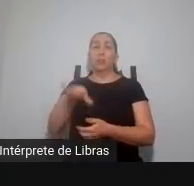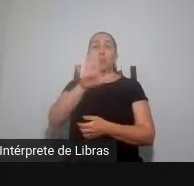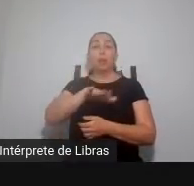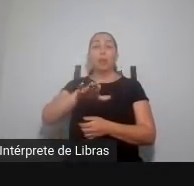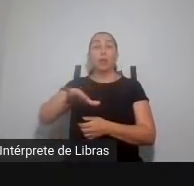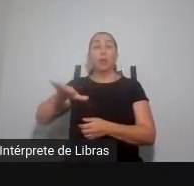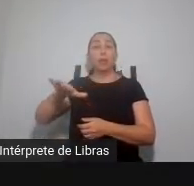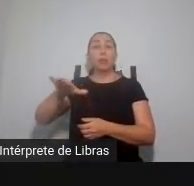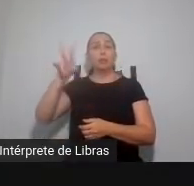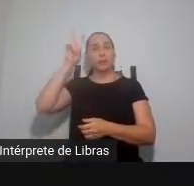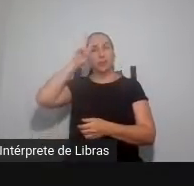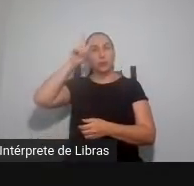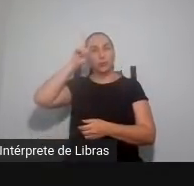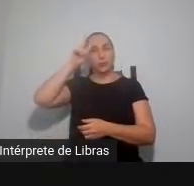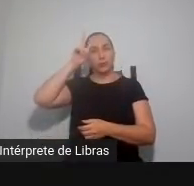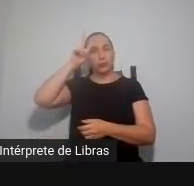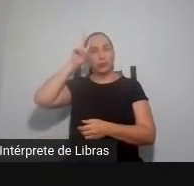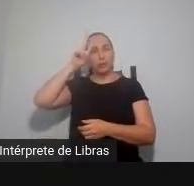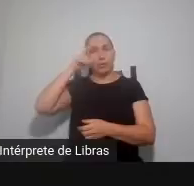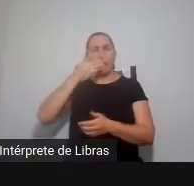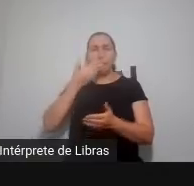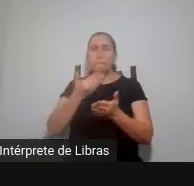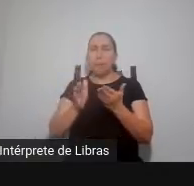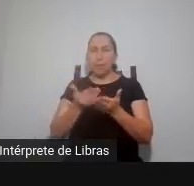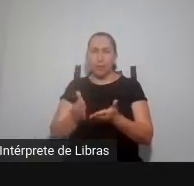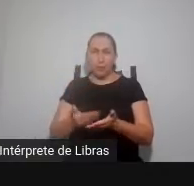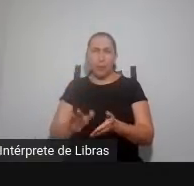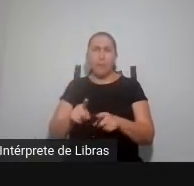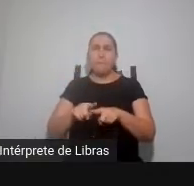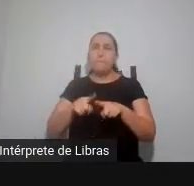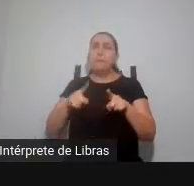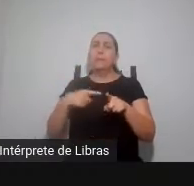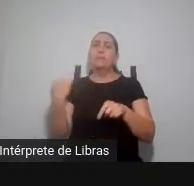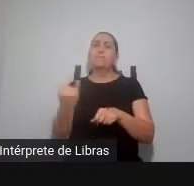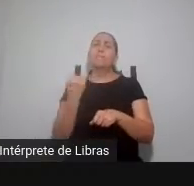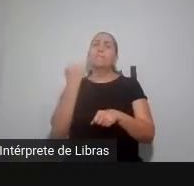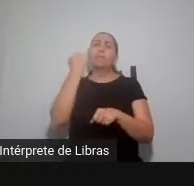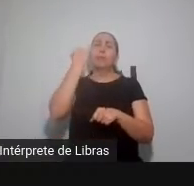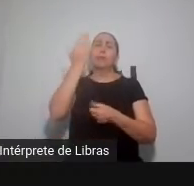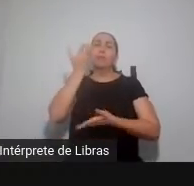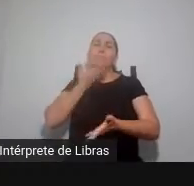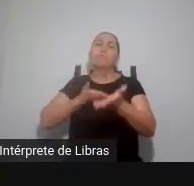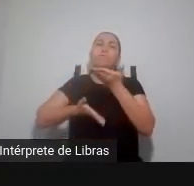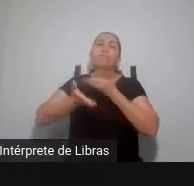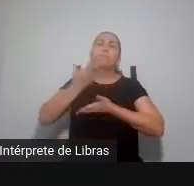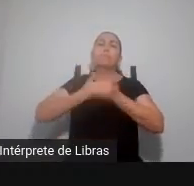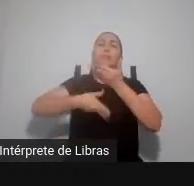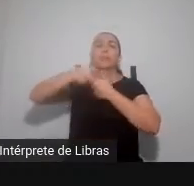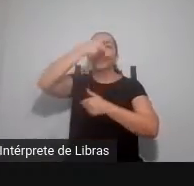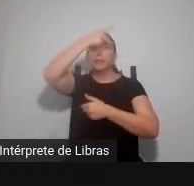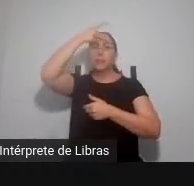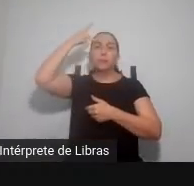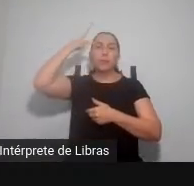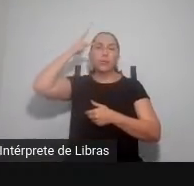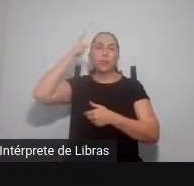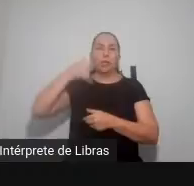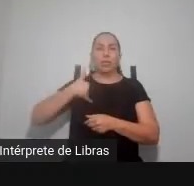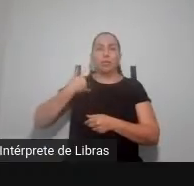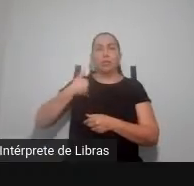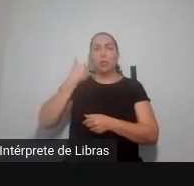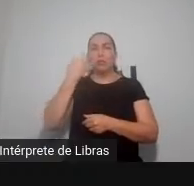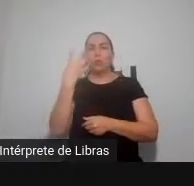contando a história, eu já perdi aqui, mas a importância, e aí eu dialogo com essas pessoas que estão aí falando de crianças de 4, 5